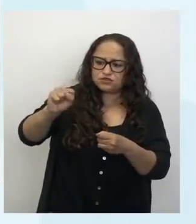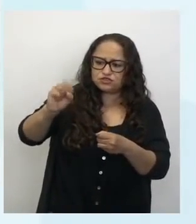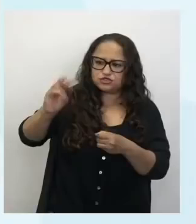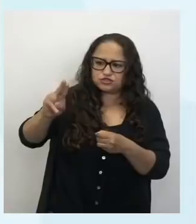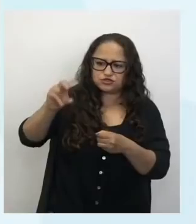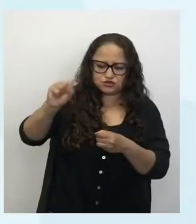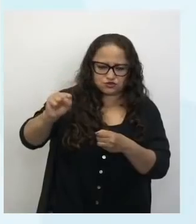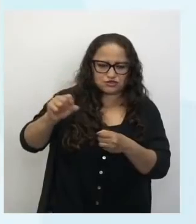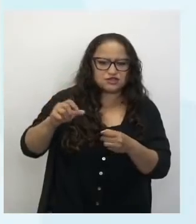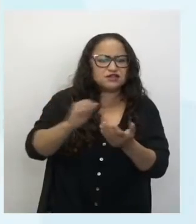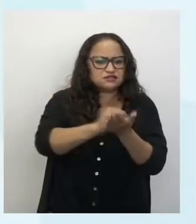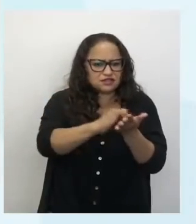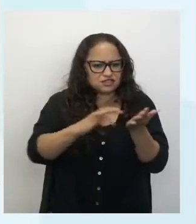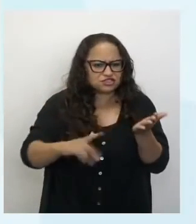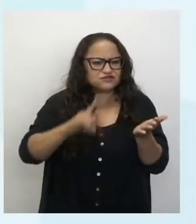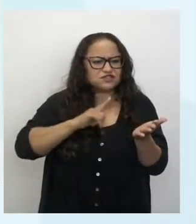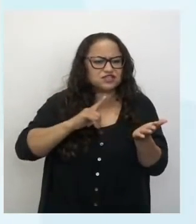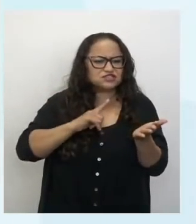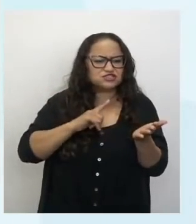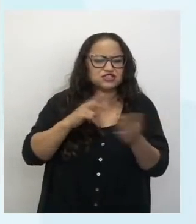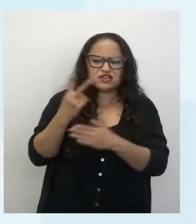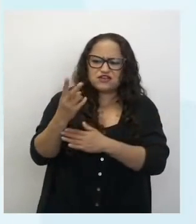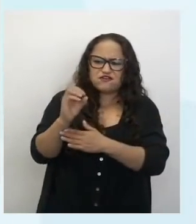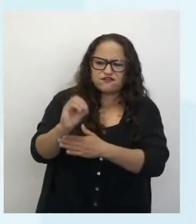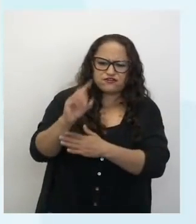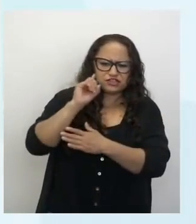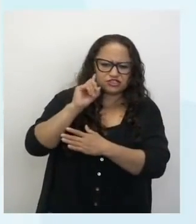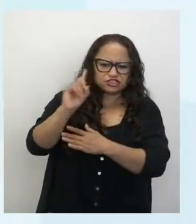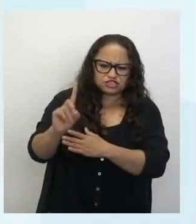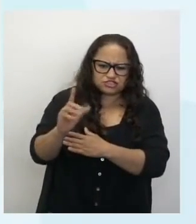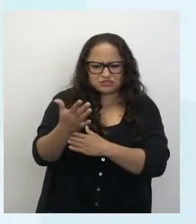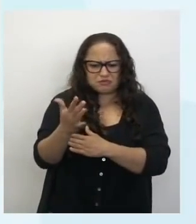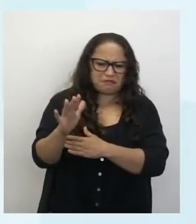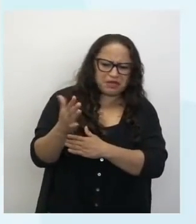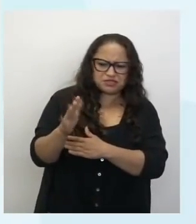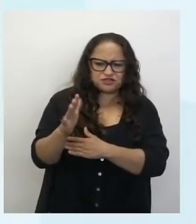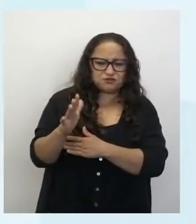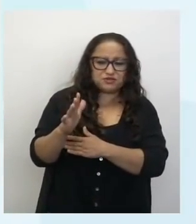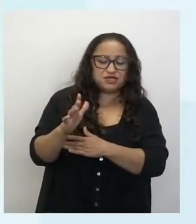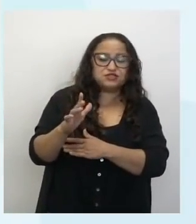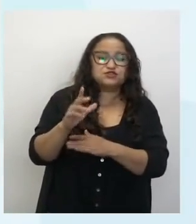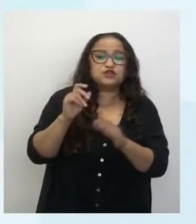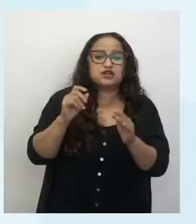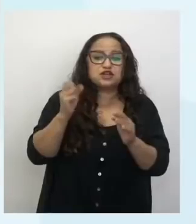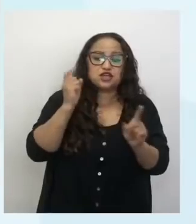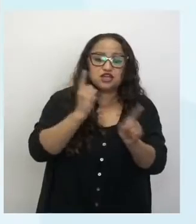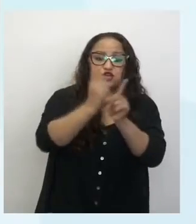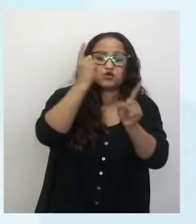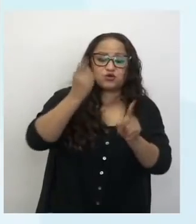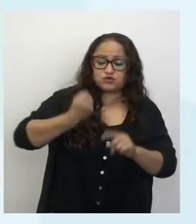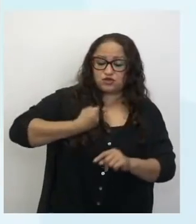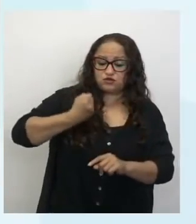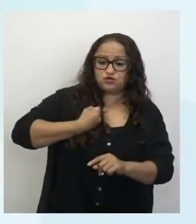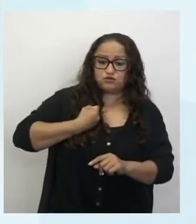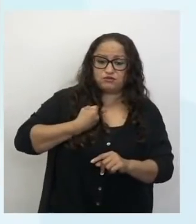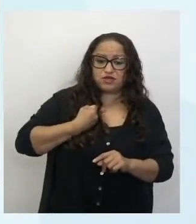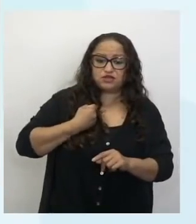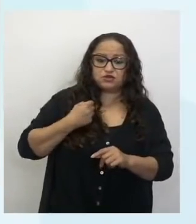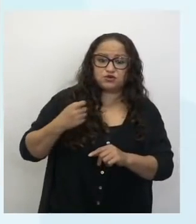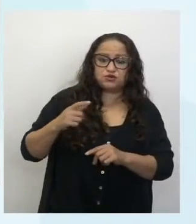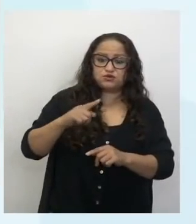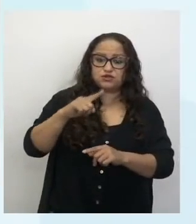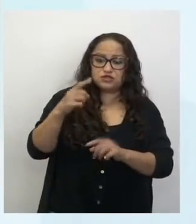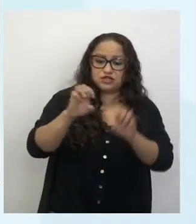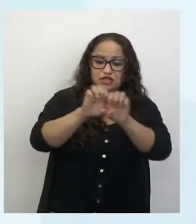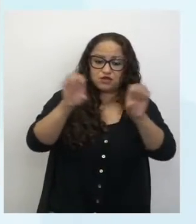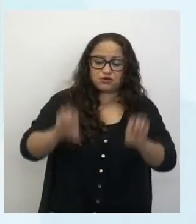mais ou menos, que é uma de achar o valor numérico, né, de uma solução de equações de primeiro grau.